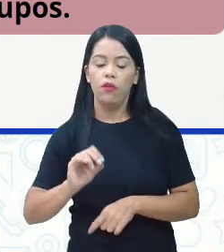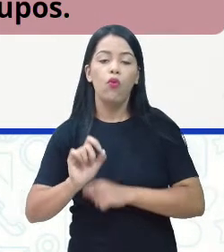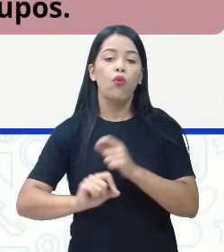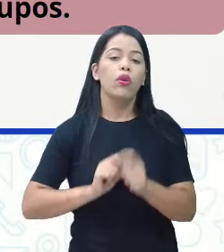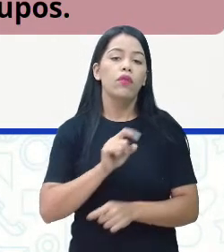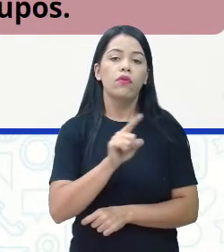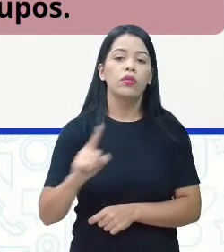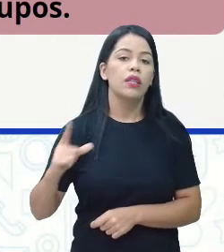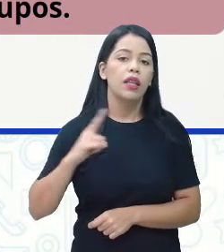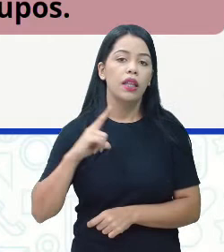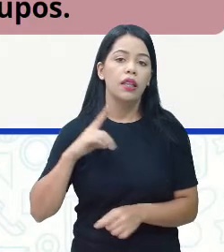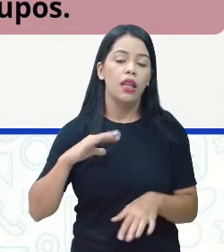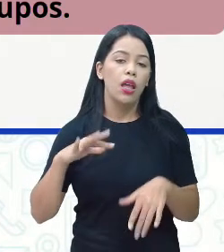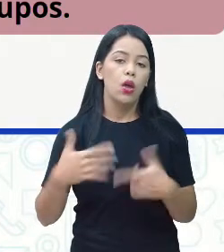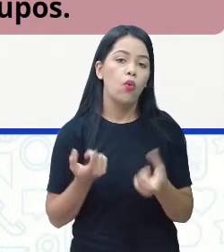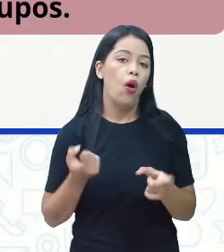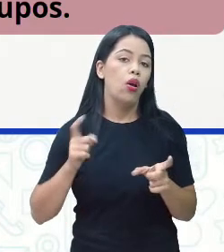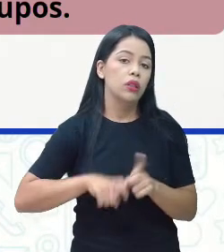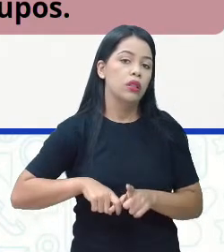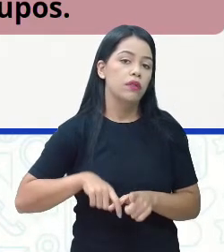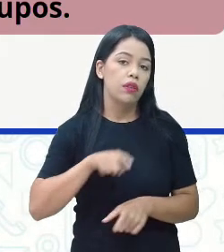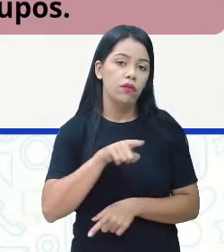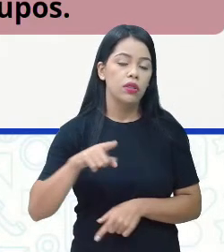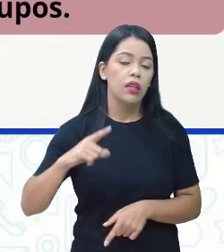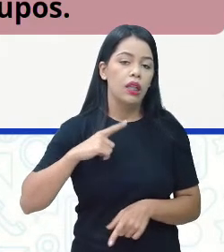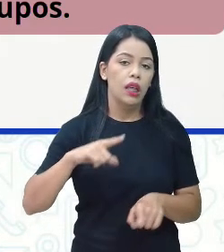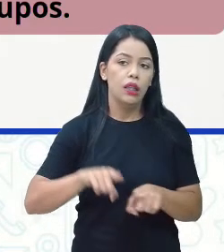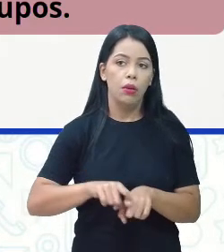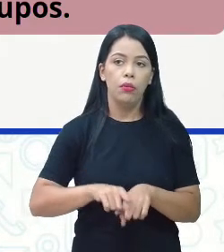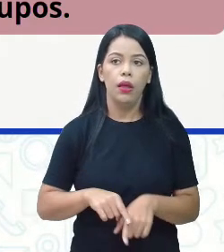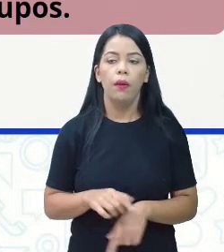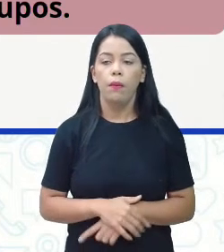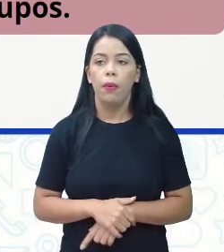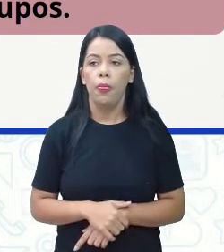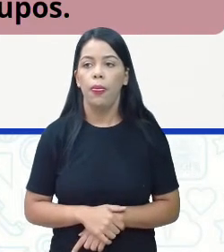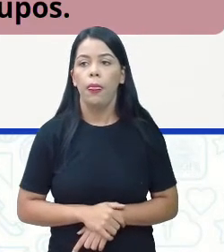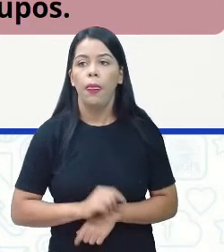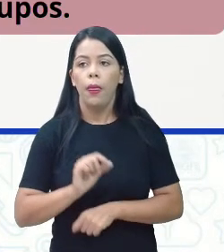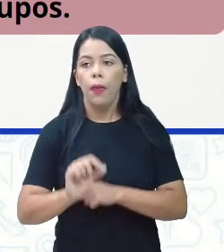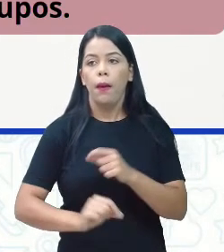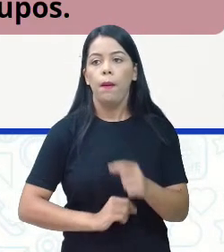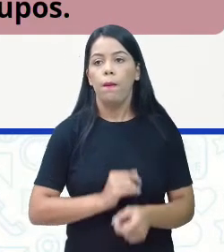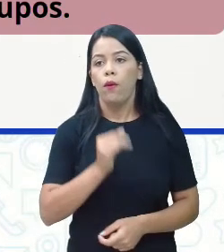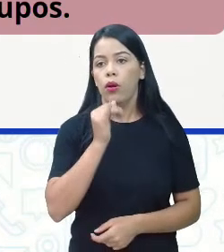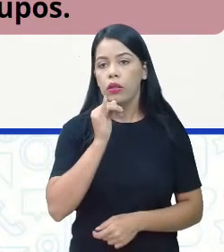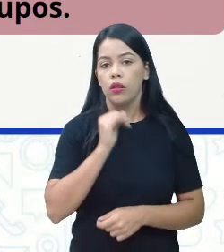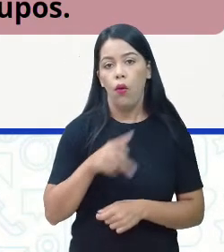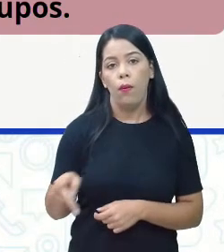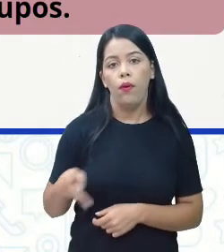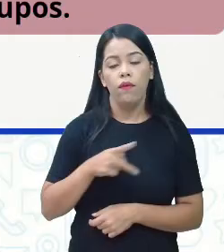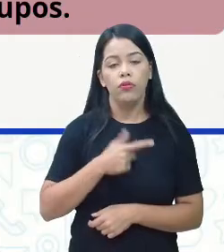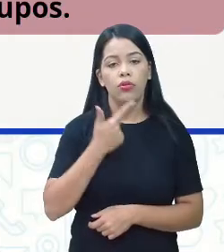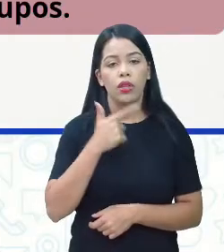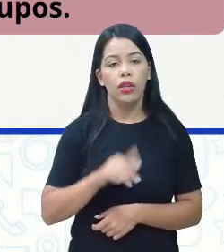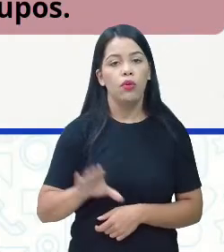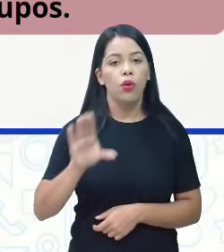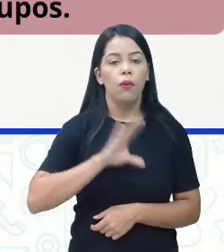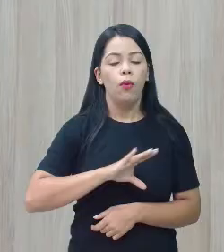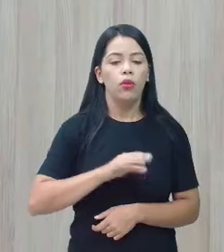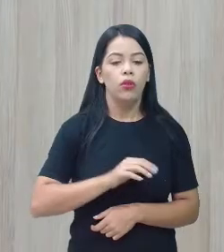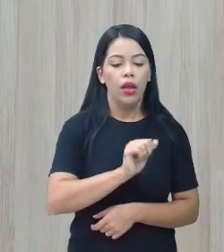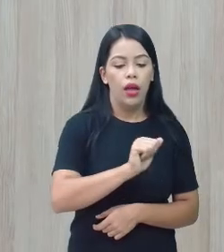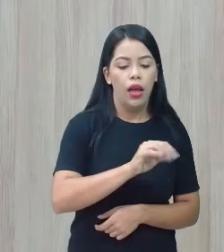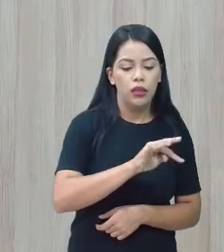tem e as dívidas que você tem. Enquanto que, para um linguista ou um professor de língua portuguesa, ativo e